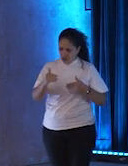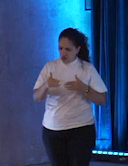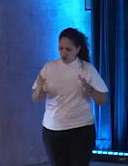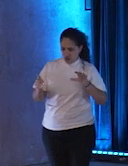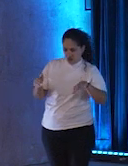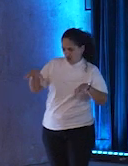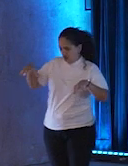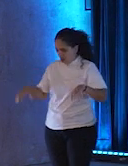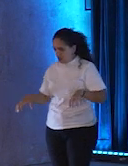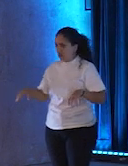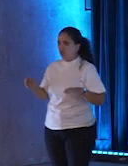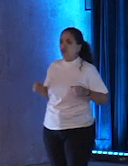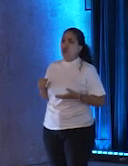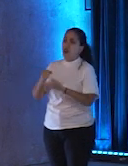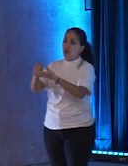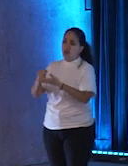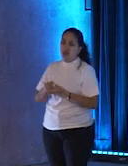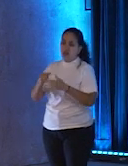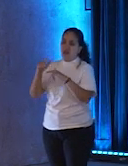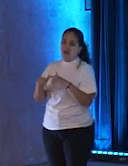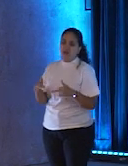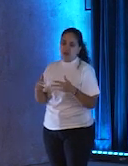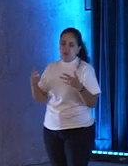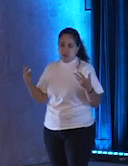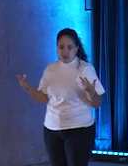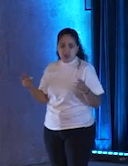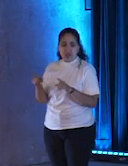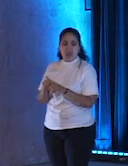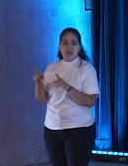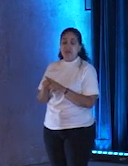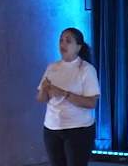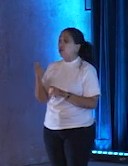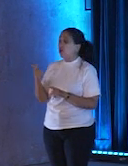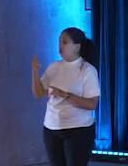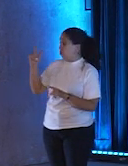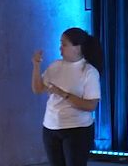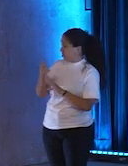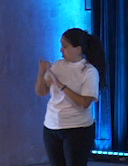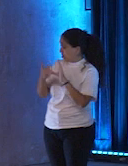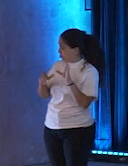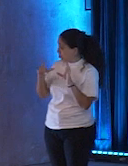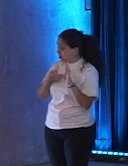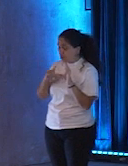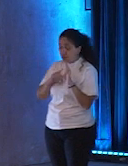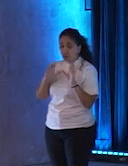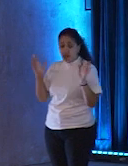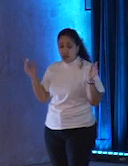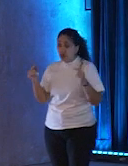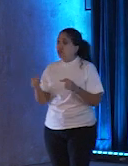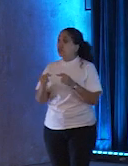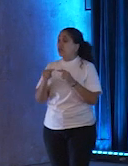ao acondicionamento e transporte de mercadorias, ela apresenta mais uma função, agora ligada